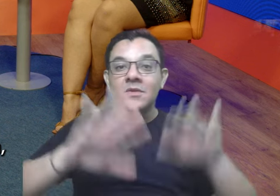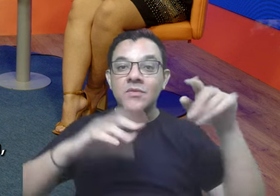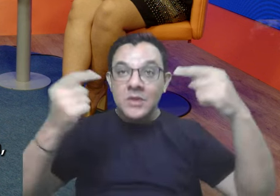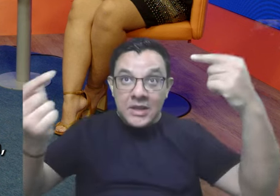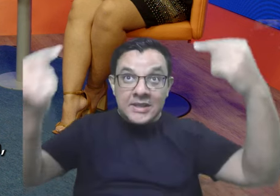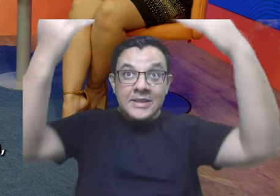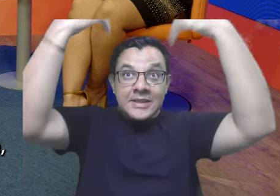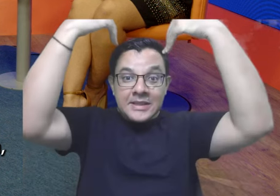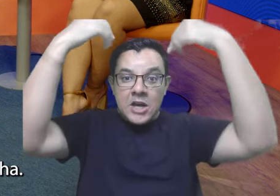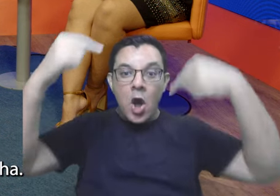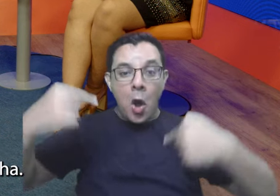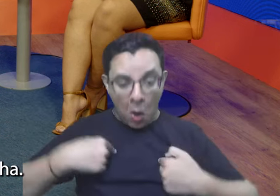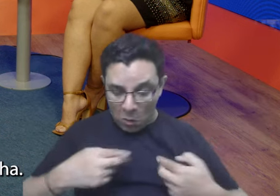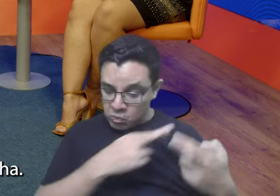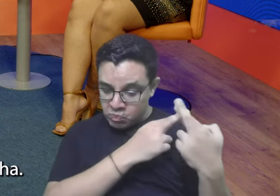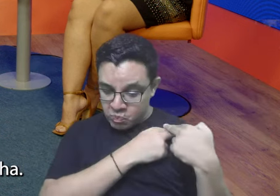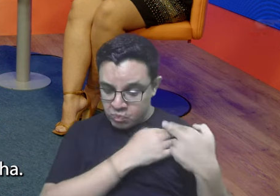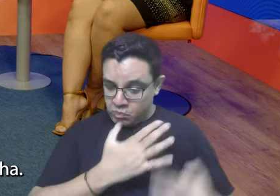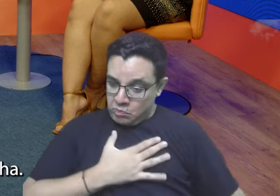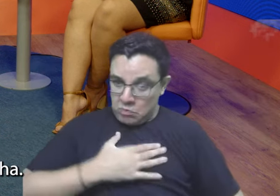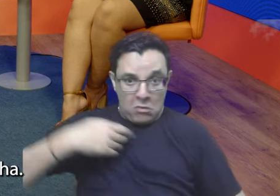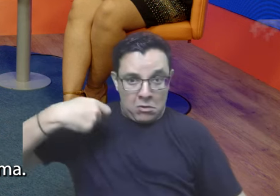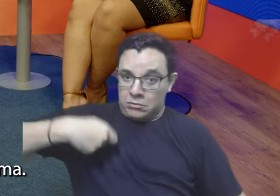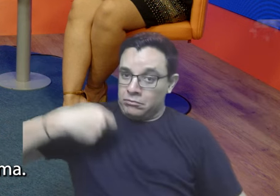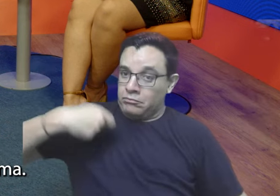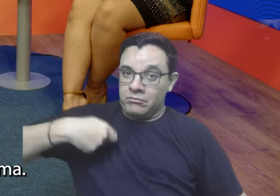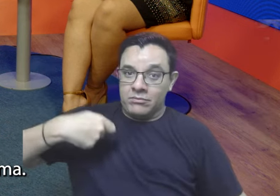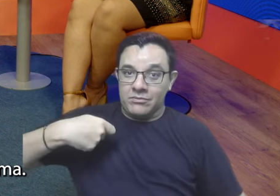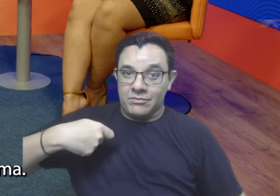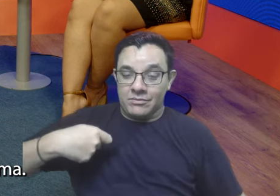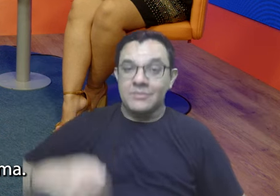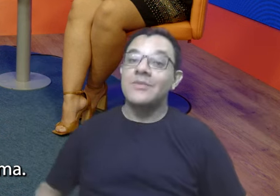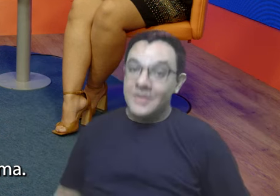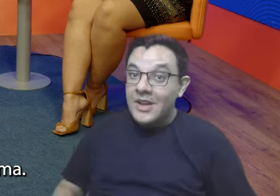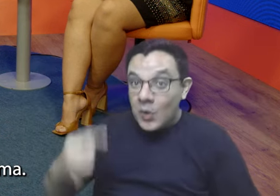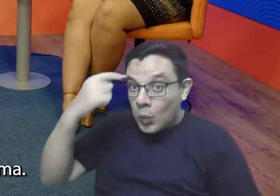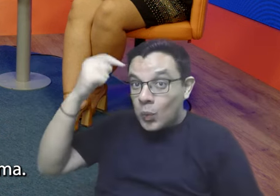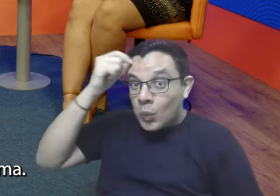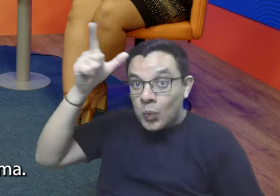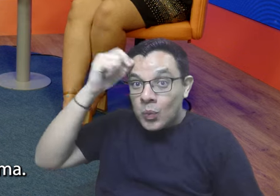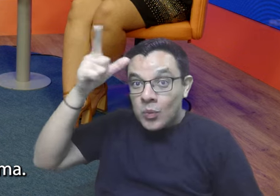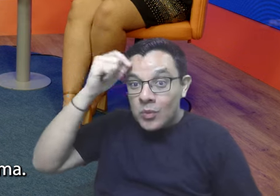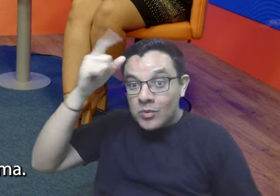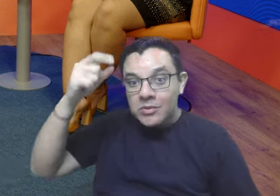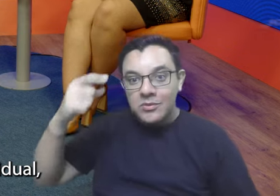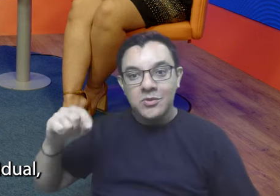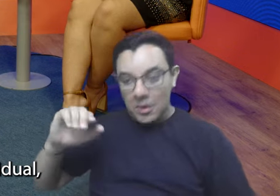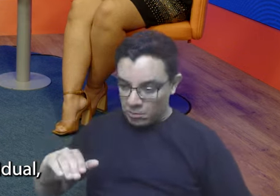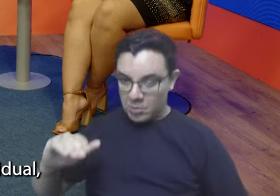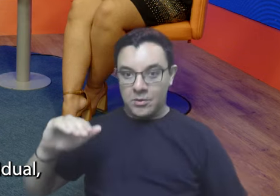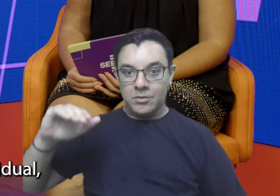mas tá no chip dela isso é responsabilidade minha culturalmente né Nós fomos criadas dessa forma então o primeiro